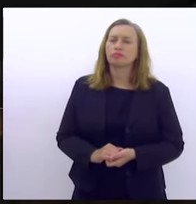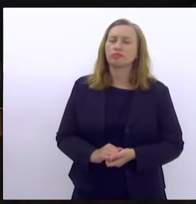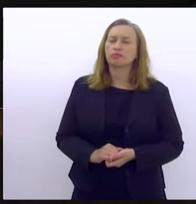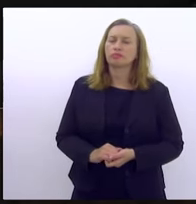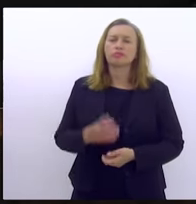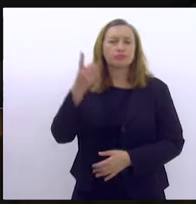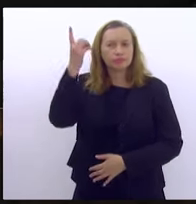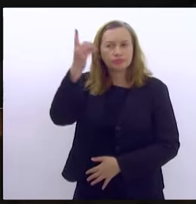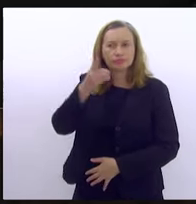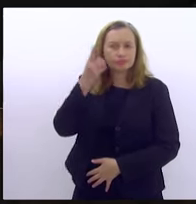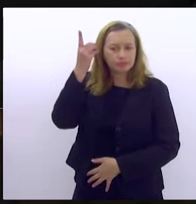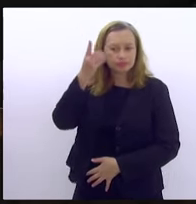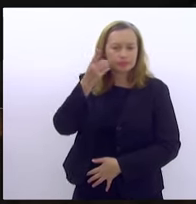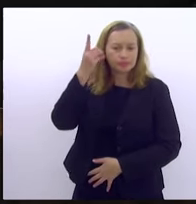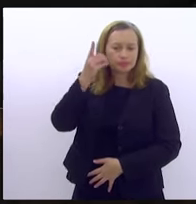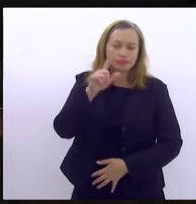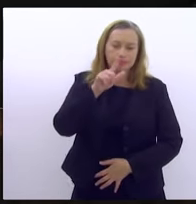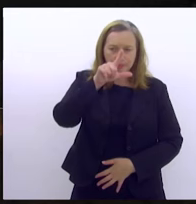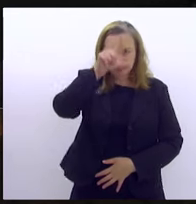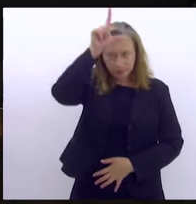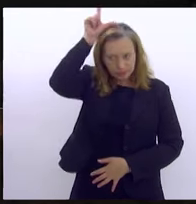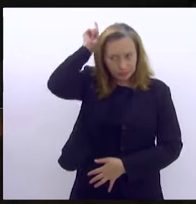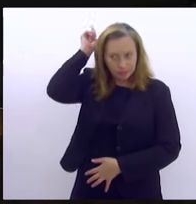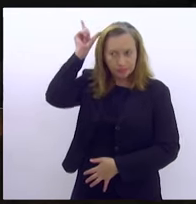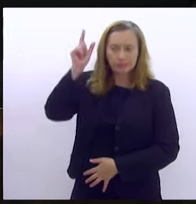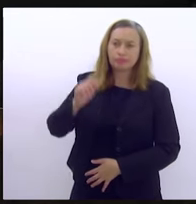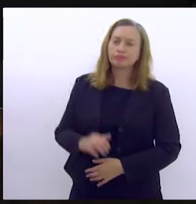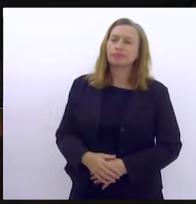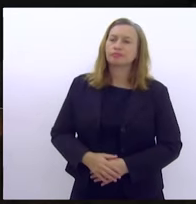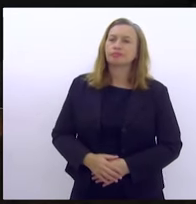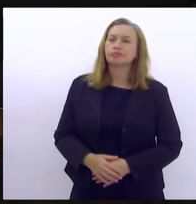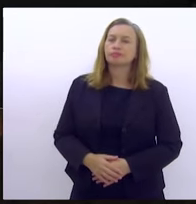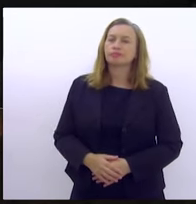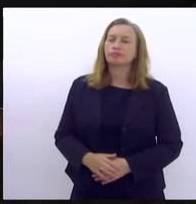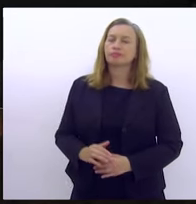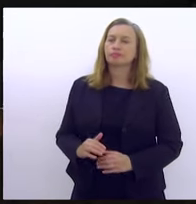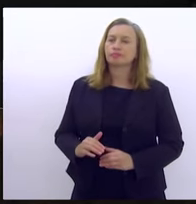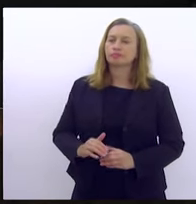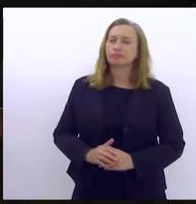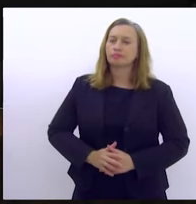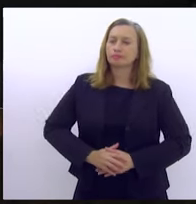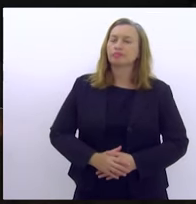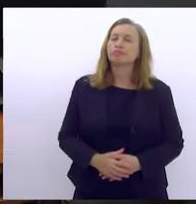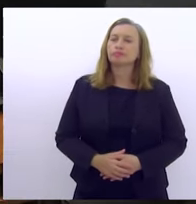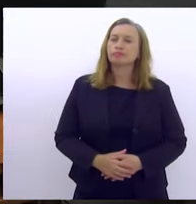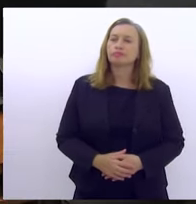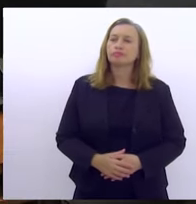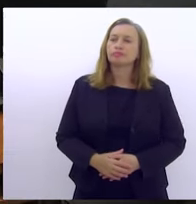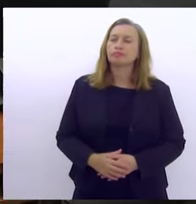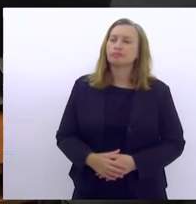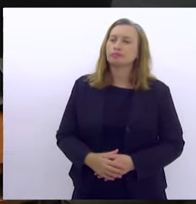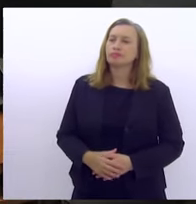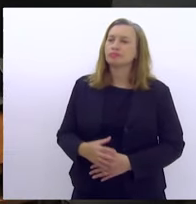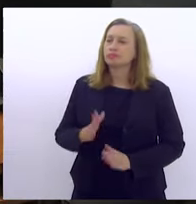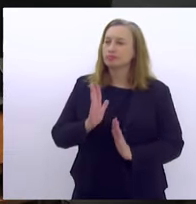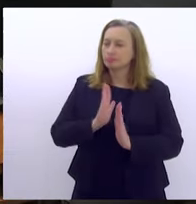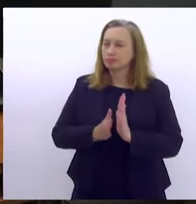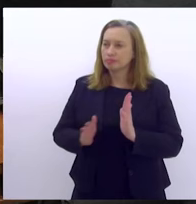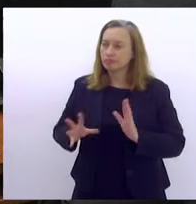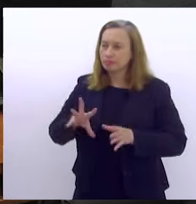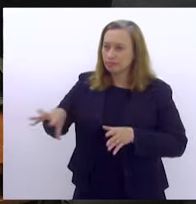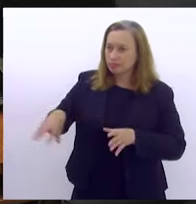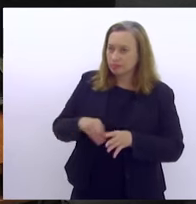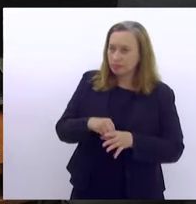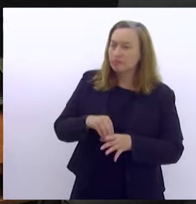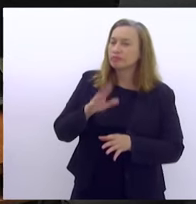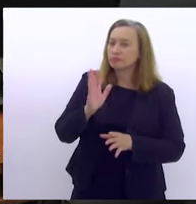o deputado Luiz Paulo, o sexto suplente. Era para O meu, pela ordem, era para incluir, mas